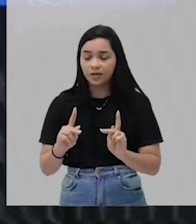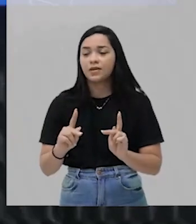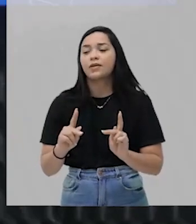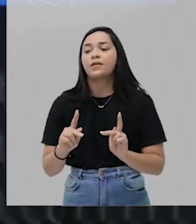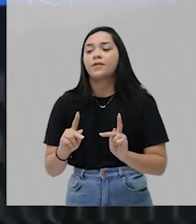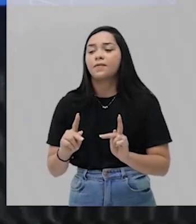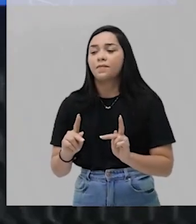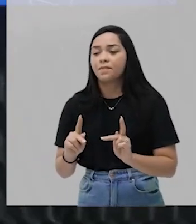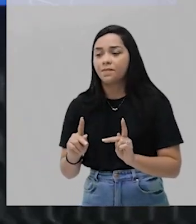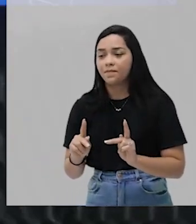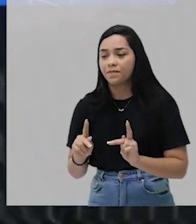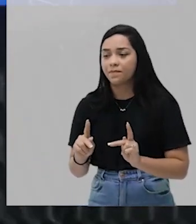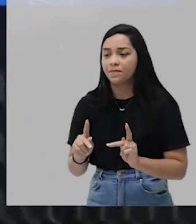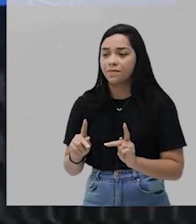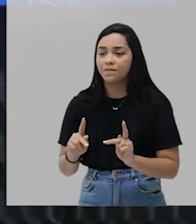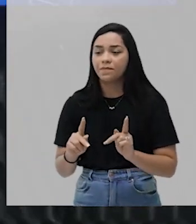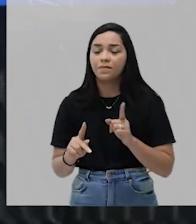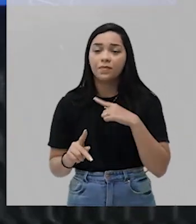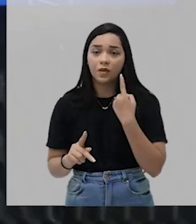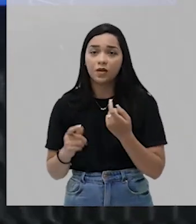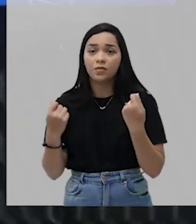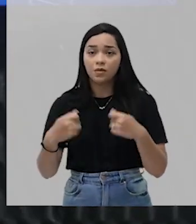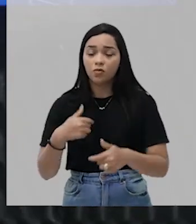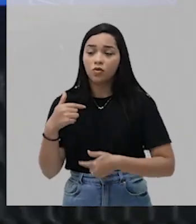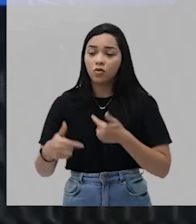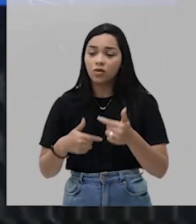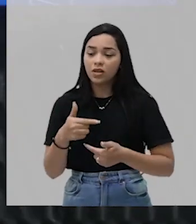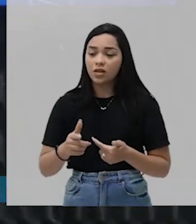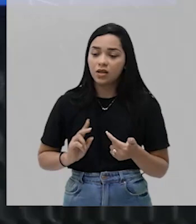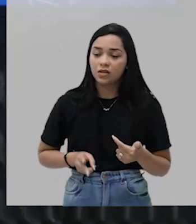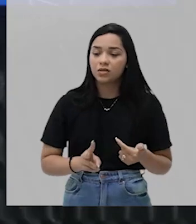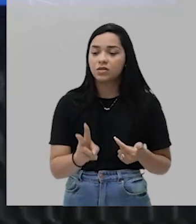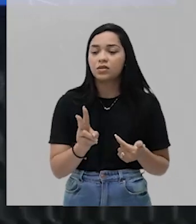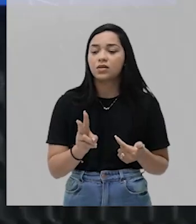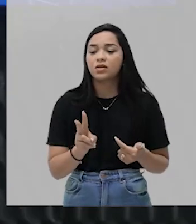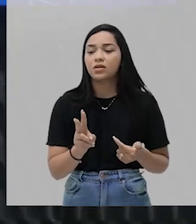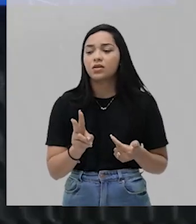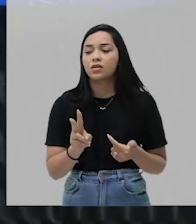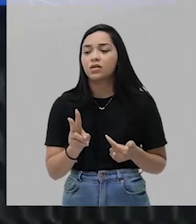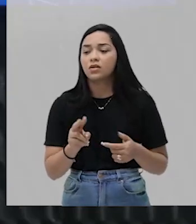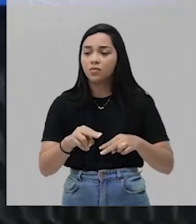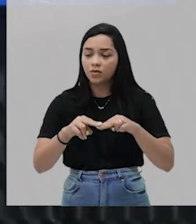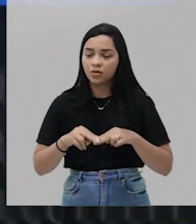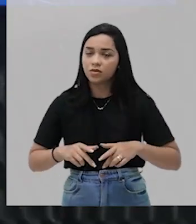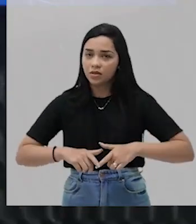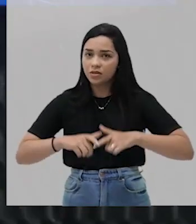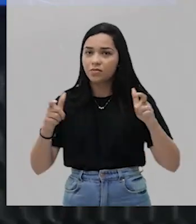E não devemos desistir, devemos lutar sempre